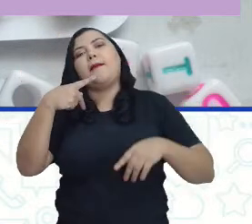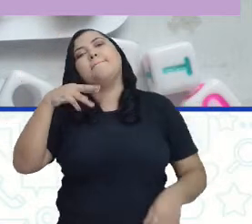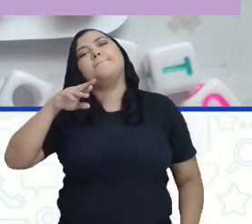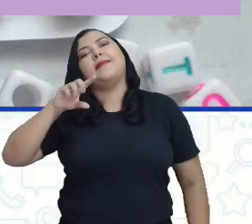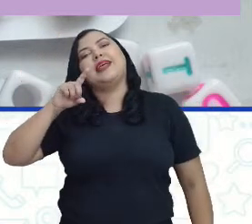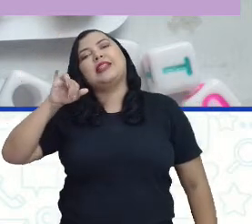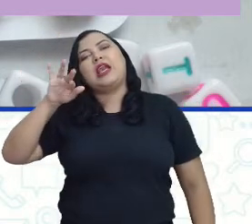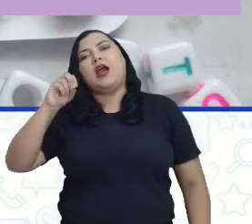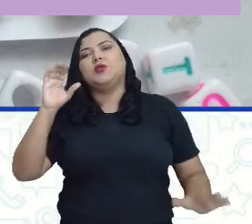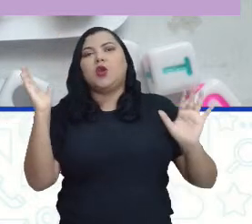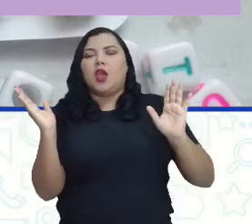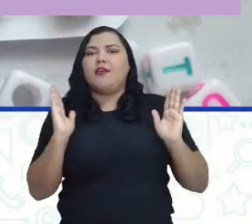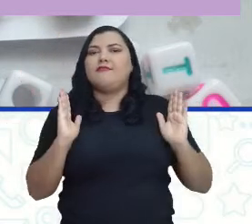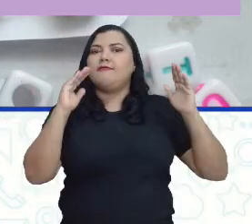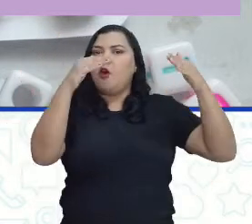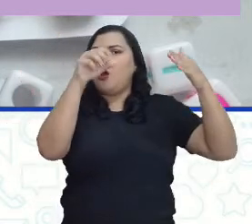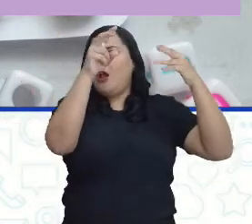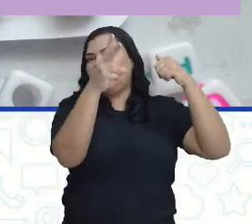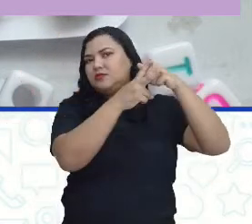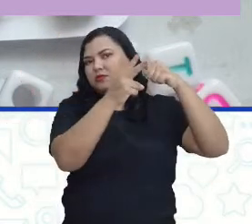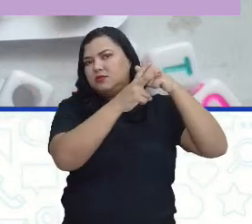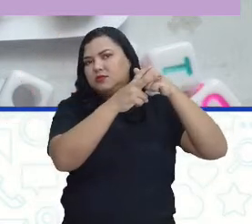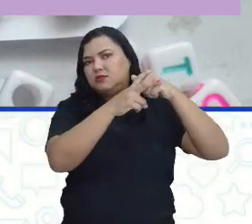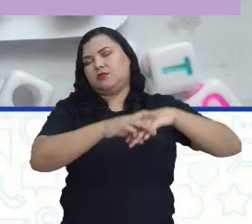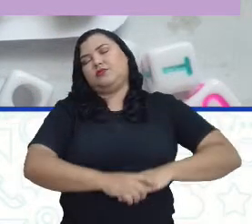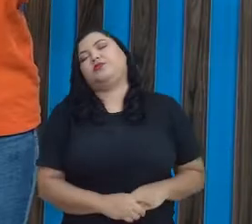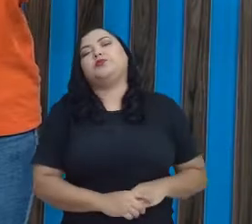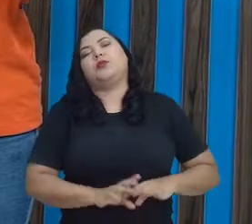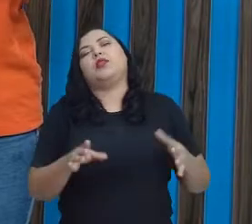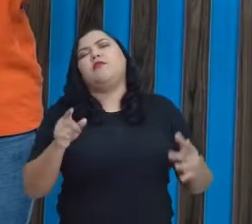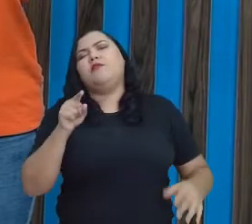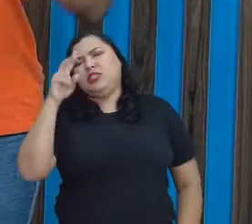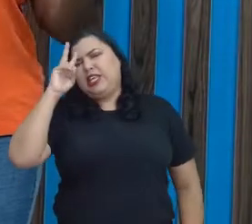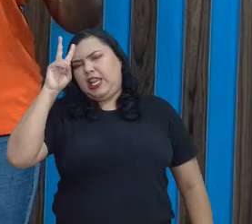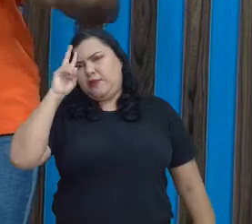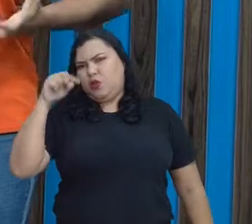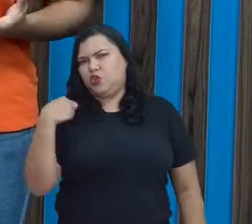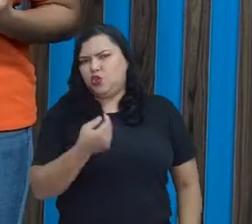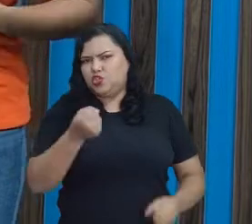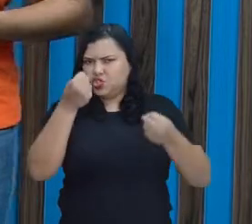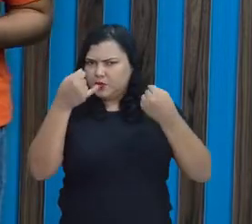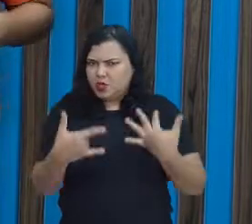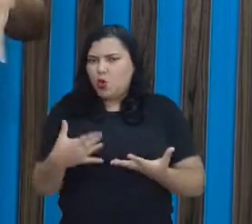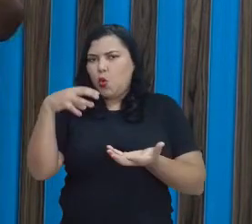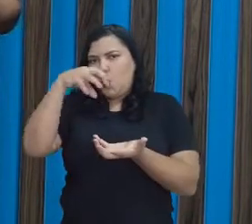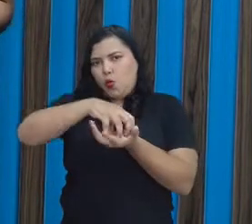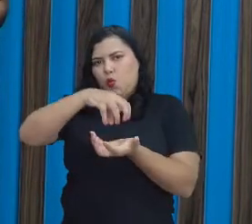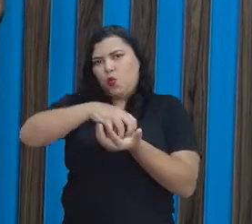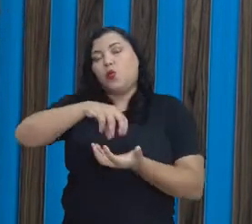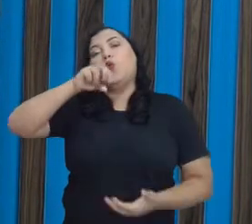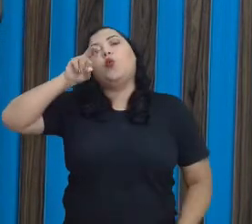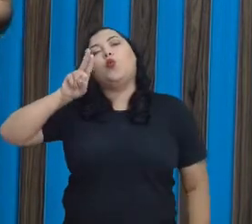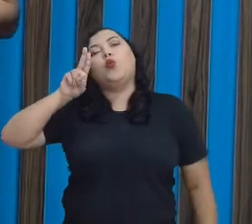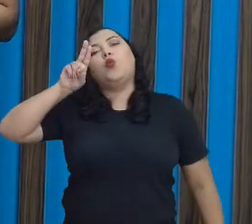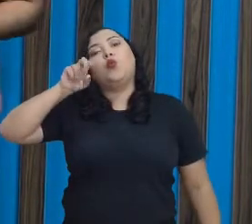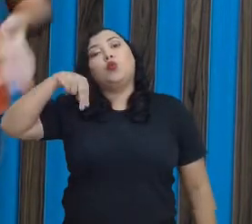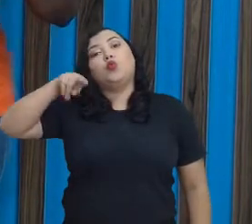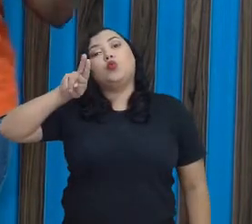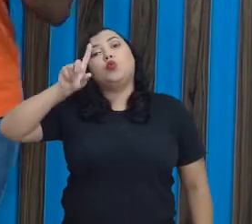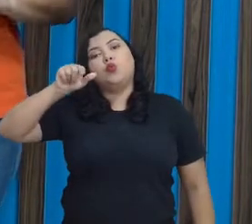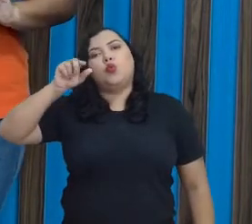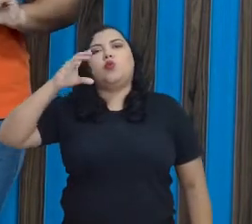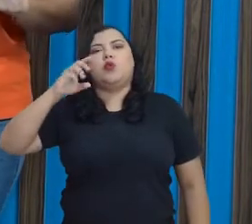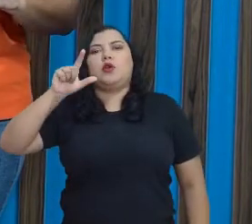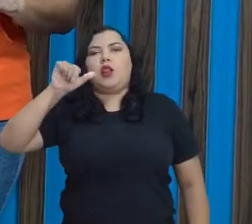torno do verbo, tá certo? Lembram que a gente falou do núcleo do sujeito, que seria essa palavra mais importante? Por exemplo,